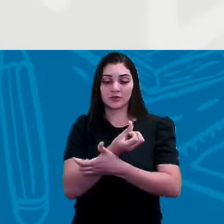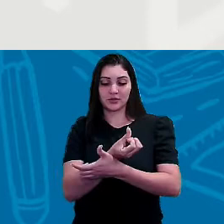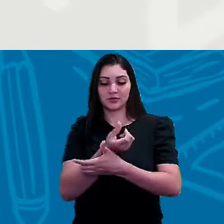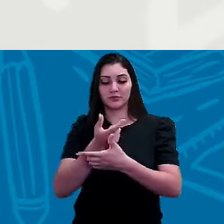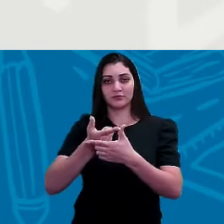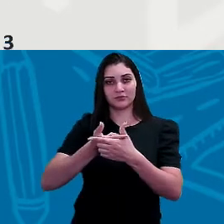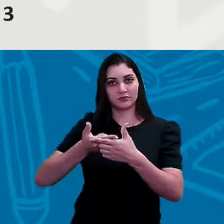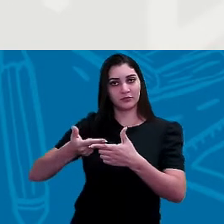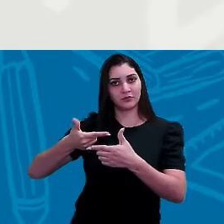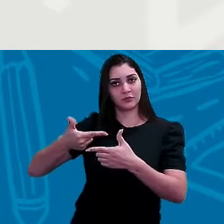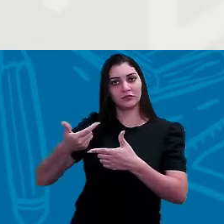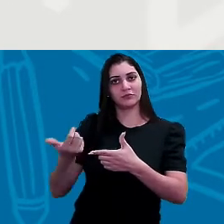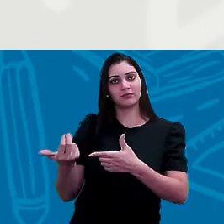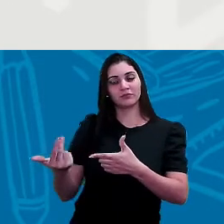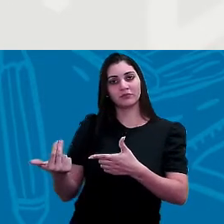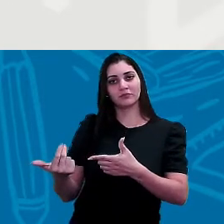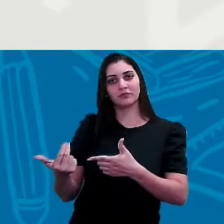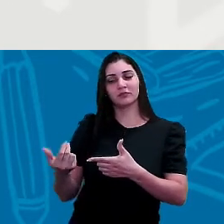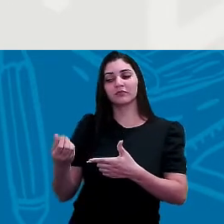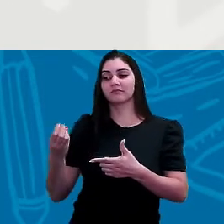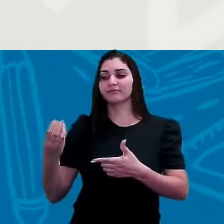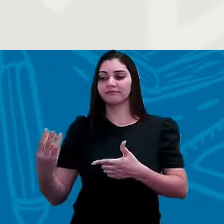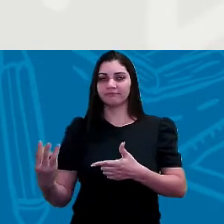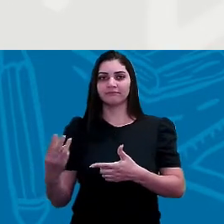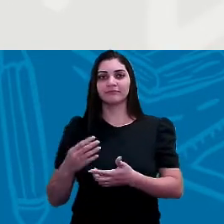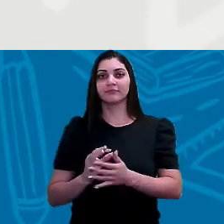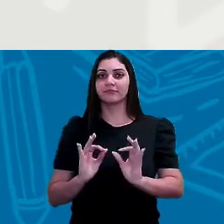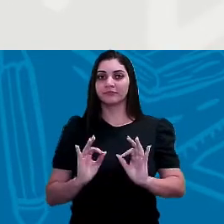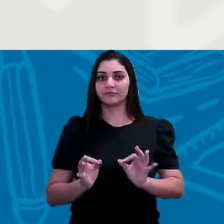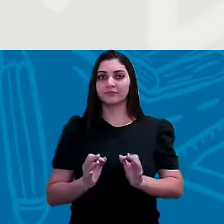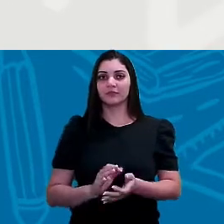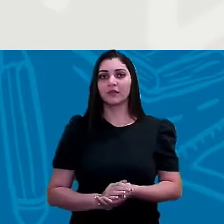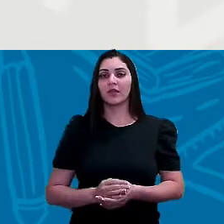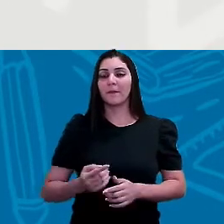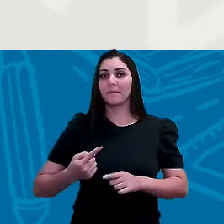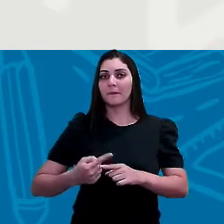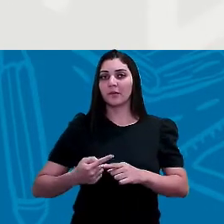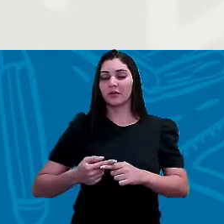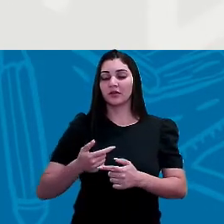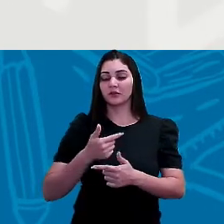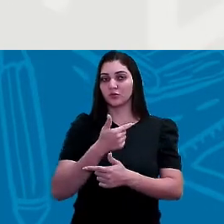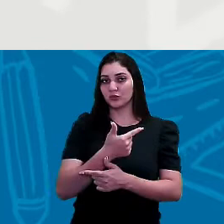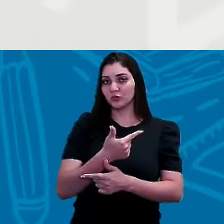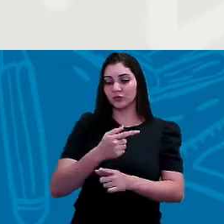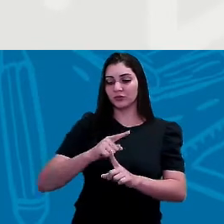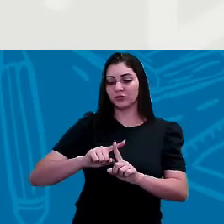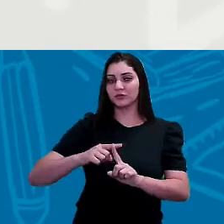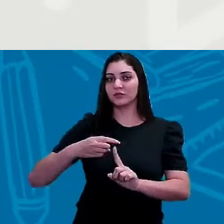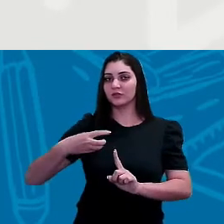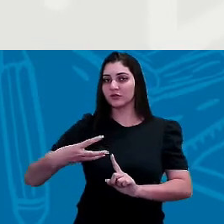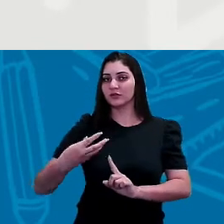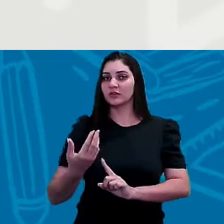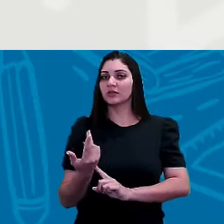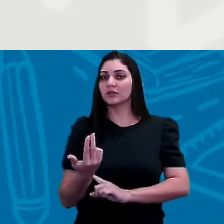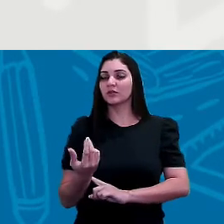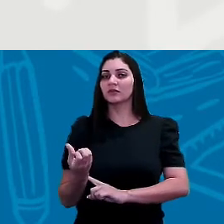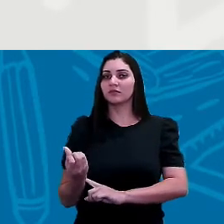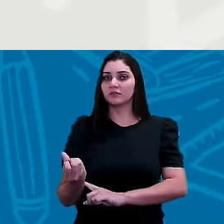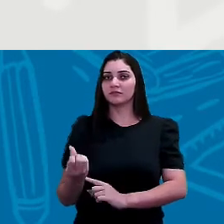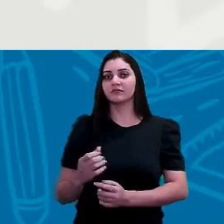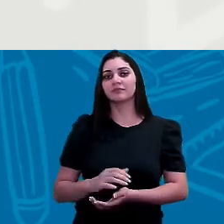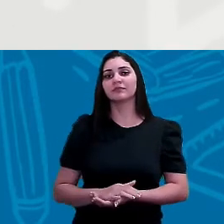ser igual a 3, tá certo? Porque 2 vezes 3 é 6,